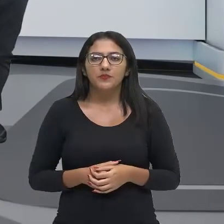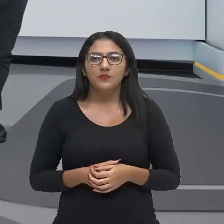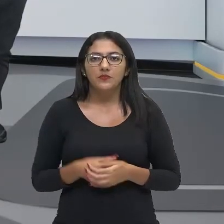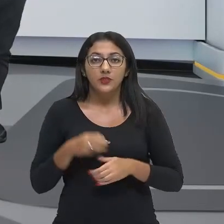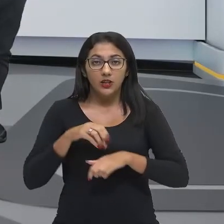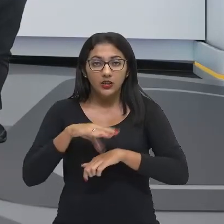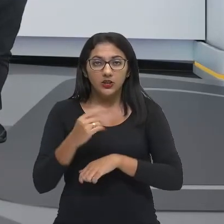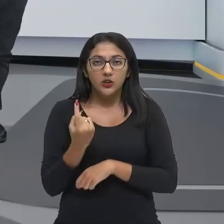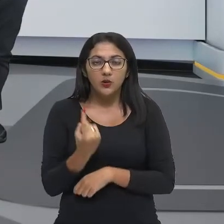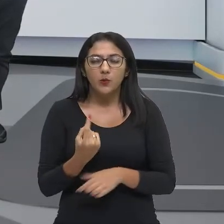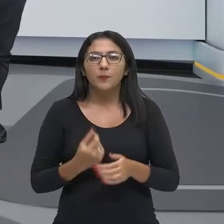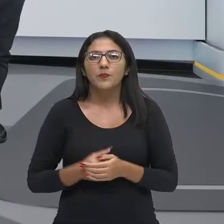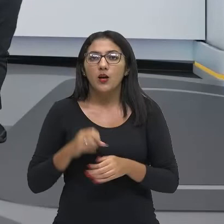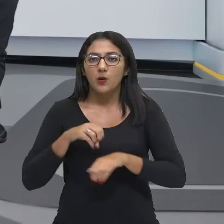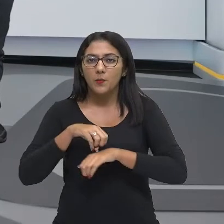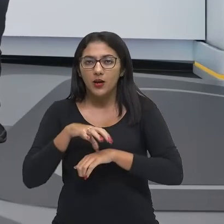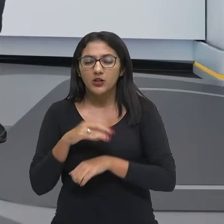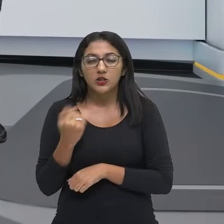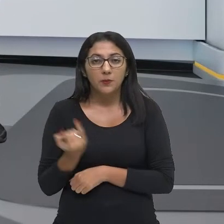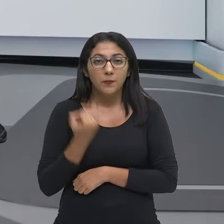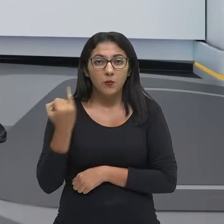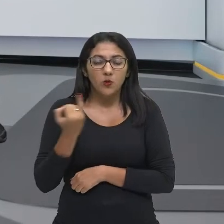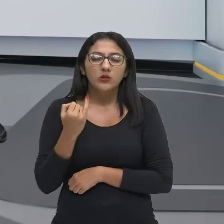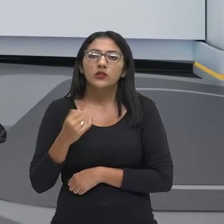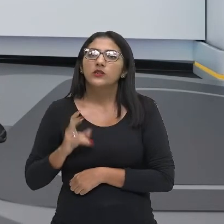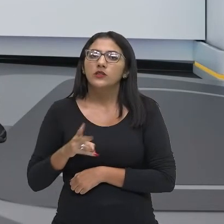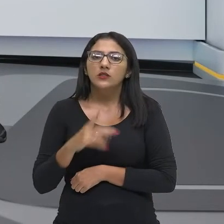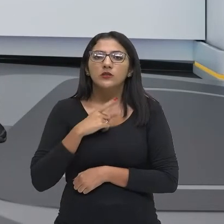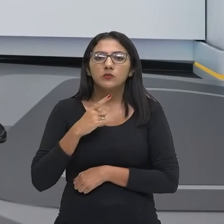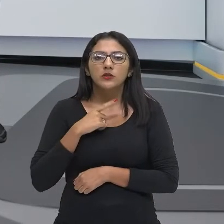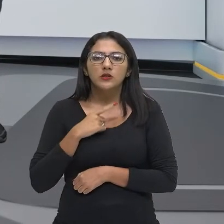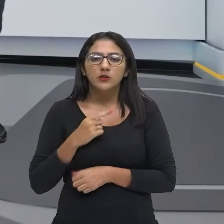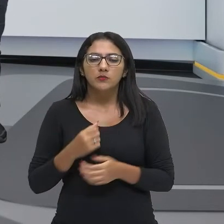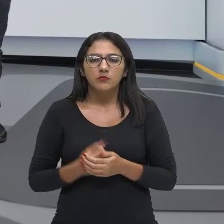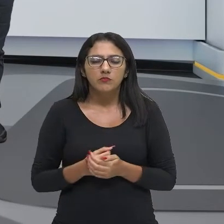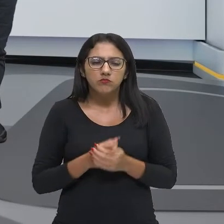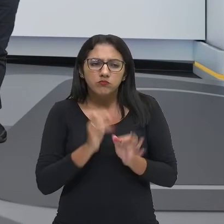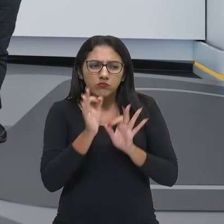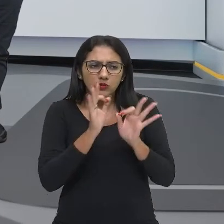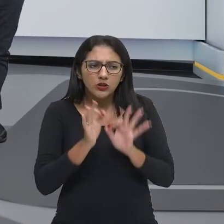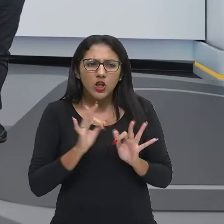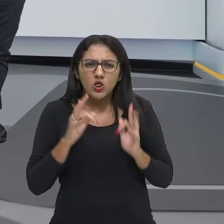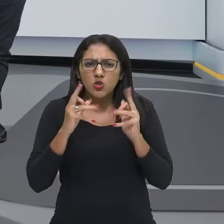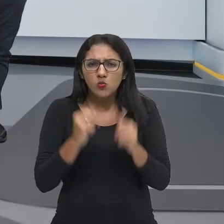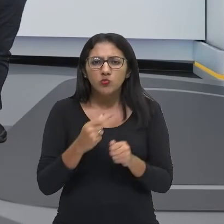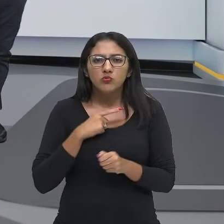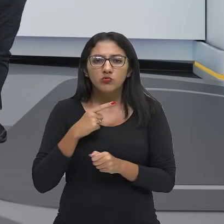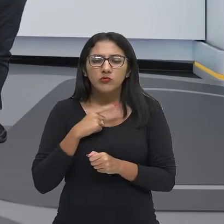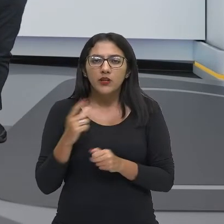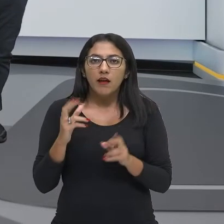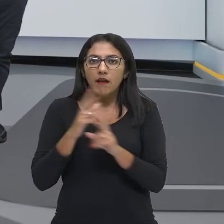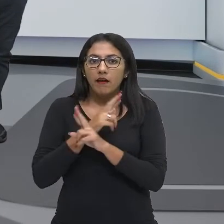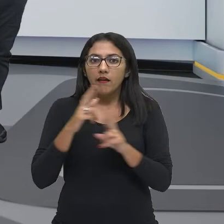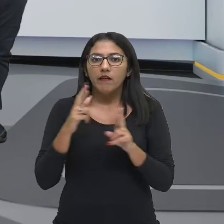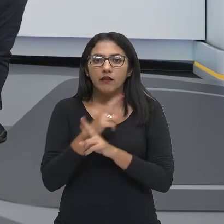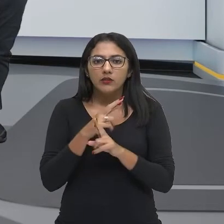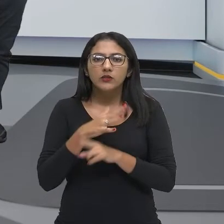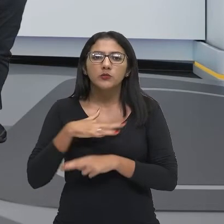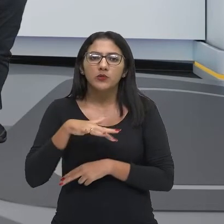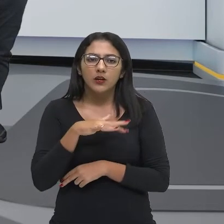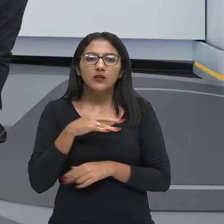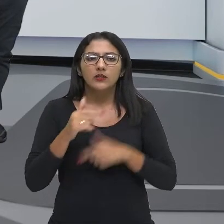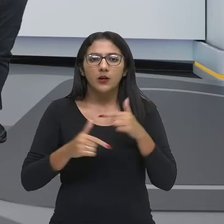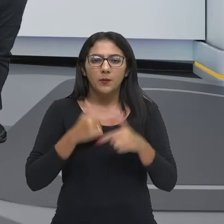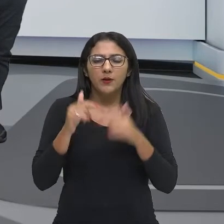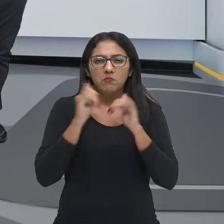Dica 1. Uma dica importante é sempre filtrar a relevância de tudo que vai compartilhar e publicar, pois, por mais